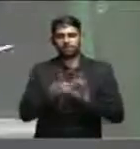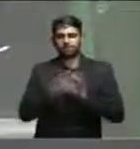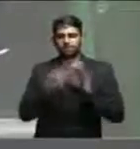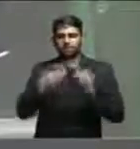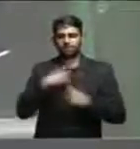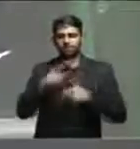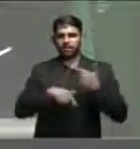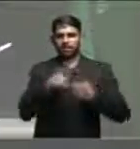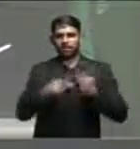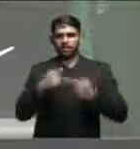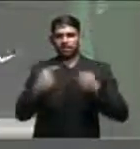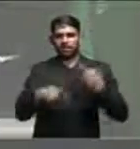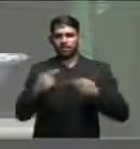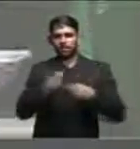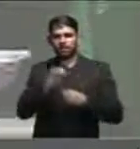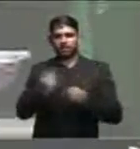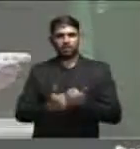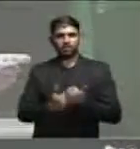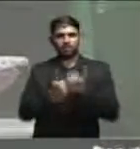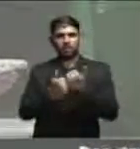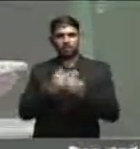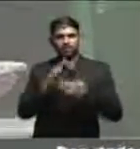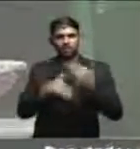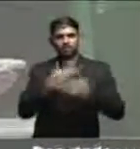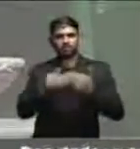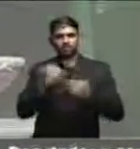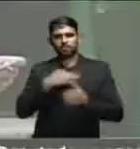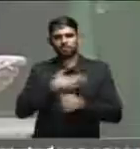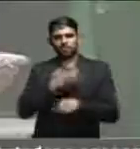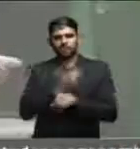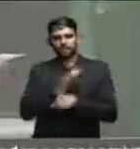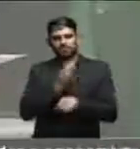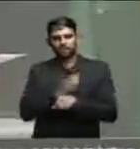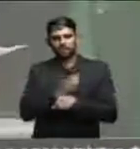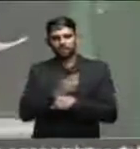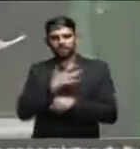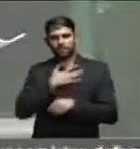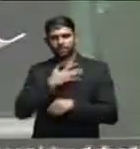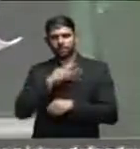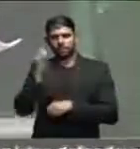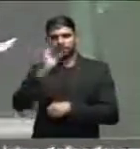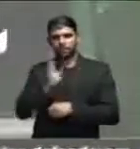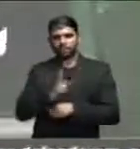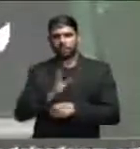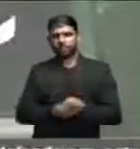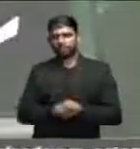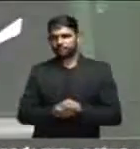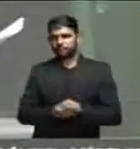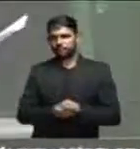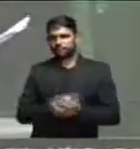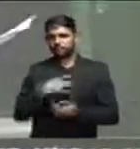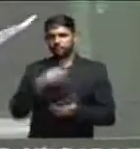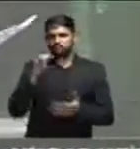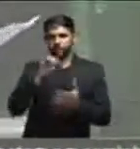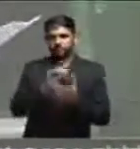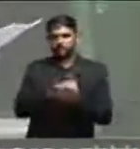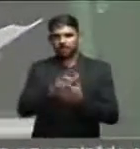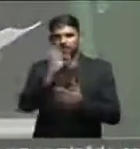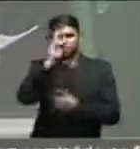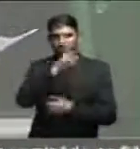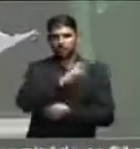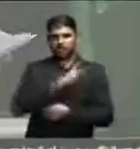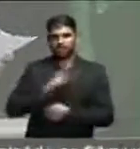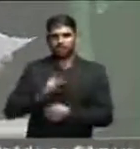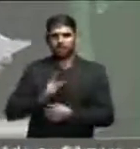para atuar na política e assim contribuir para o desenvolvimento do meu estado e do meu país. Eu sou casado, senhor